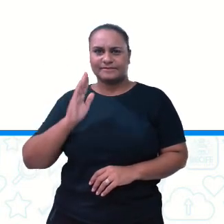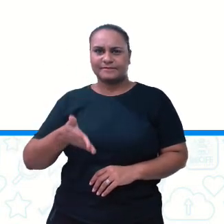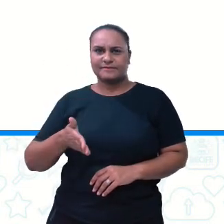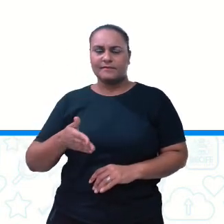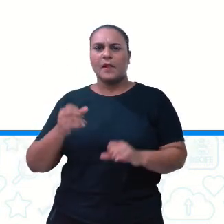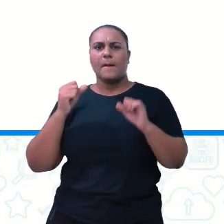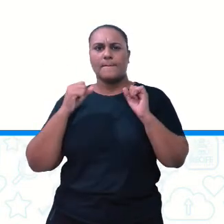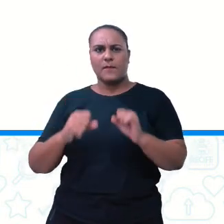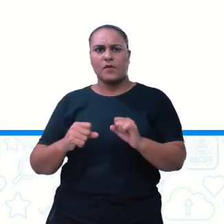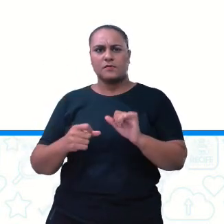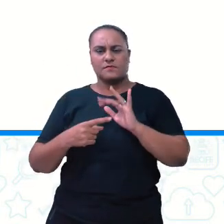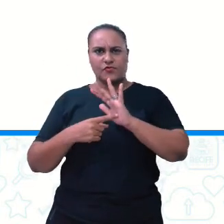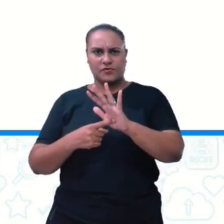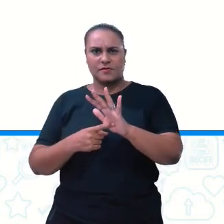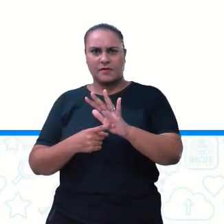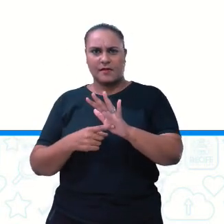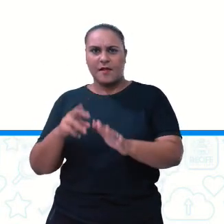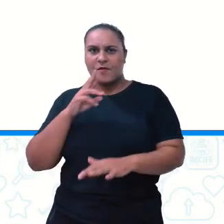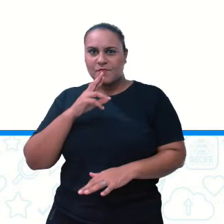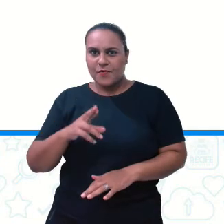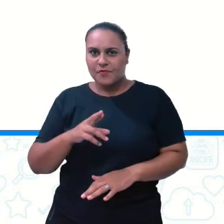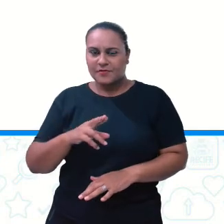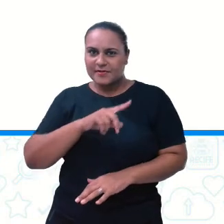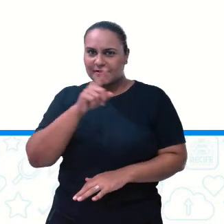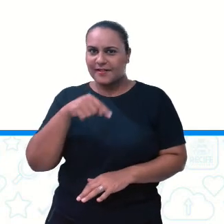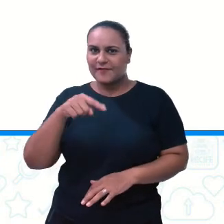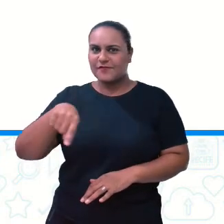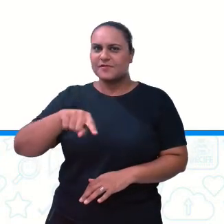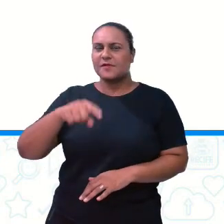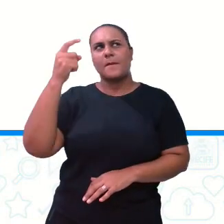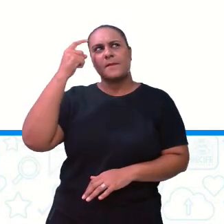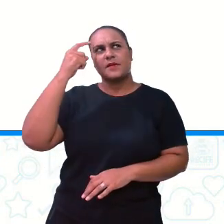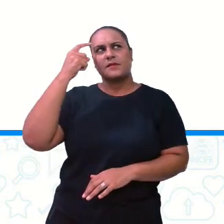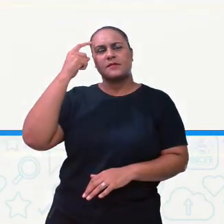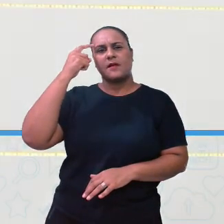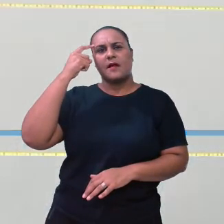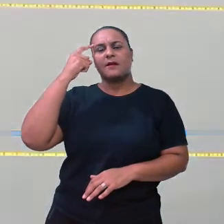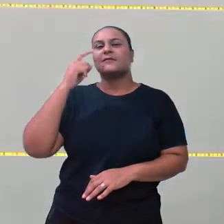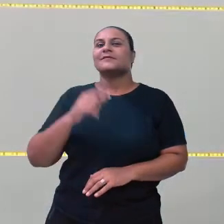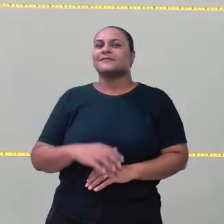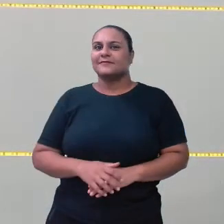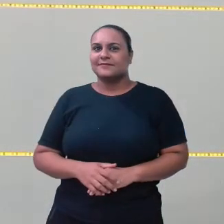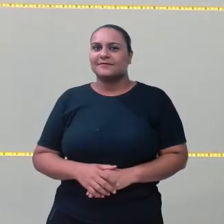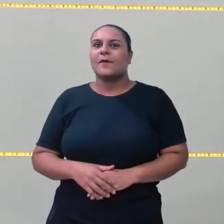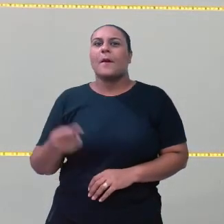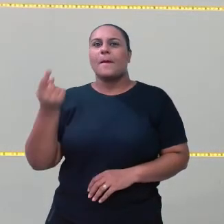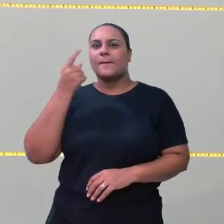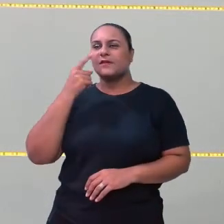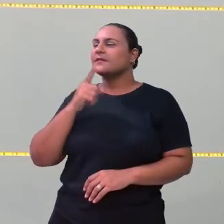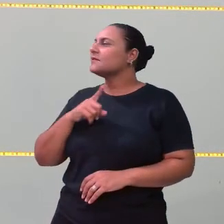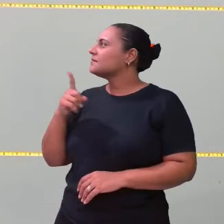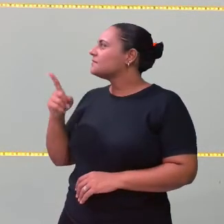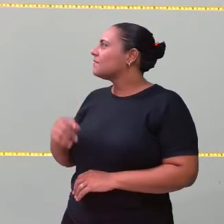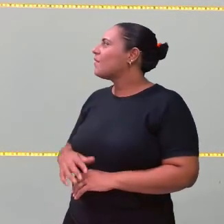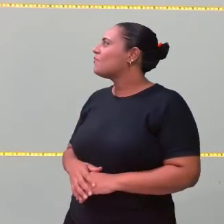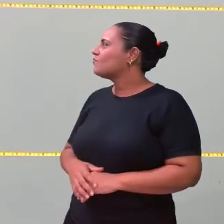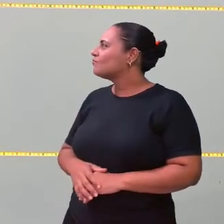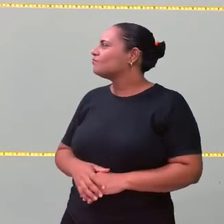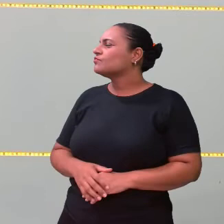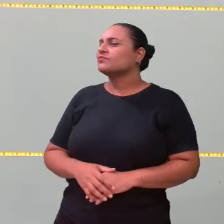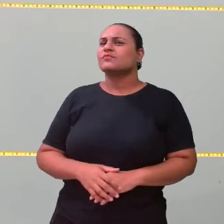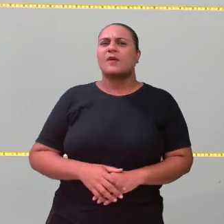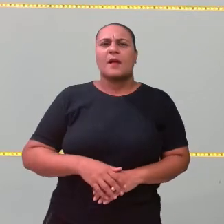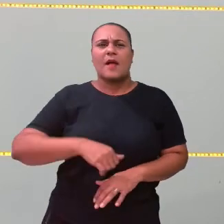posso trazer aqui a resposta. Será que vocês pensaram direitinho? Acompanha aí o seu dedinho na tela, faz a leitura